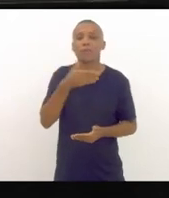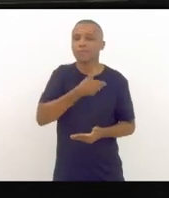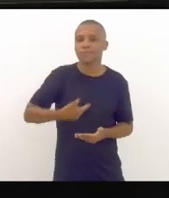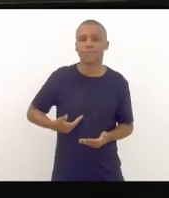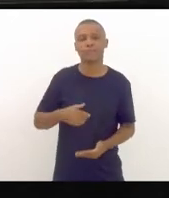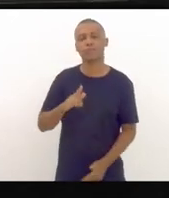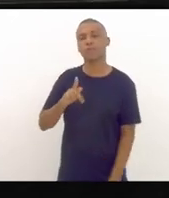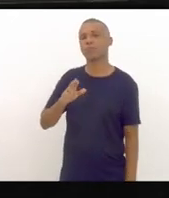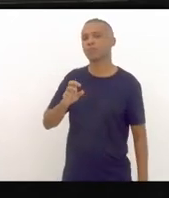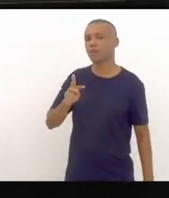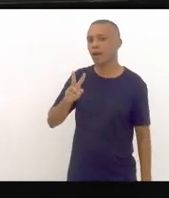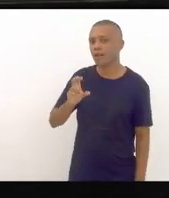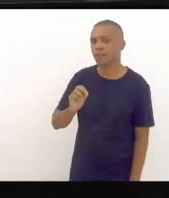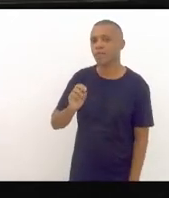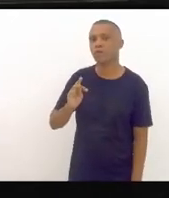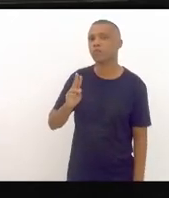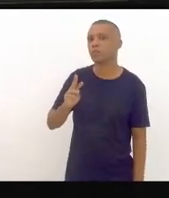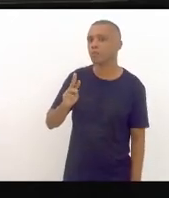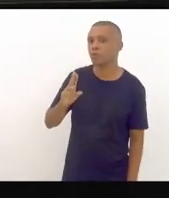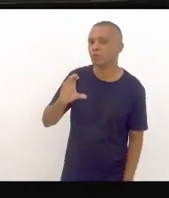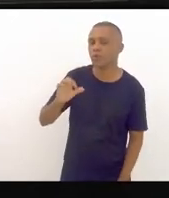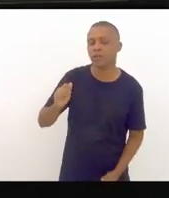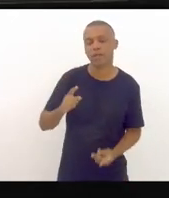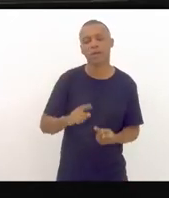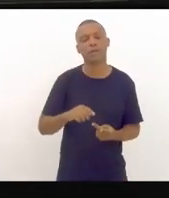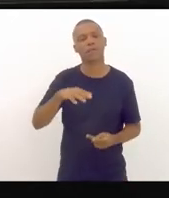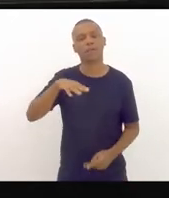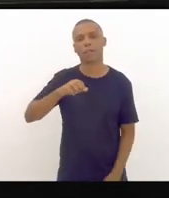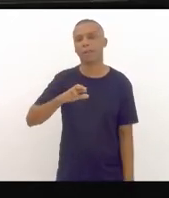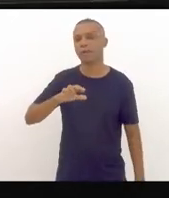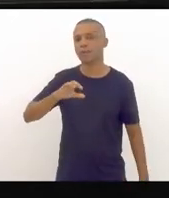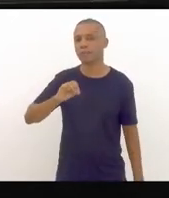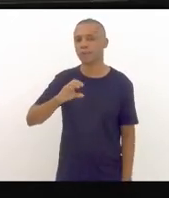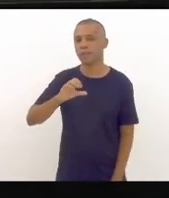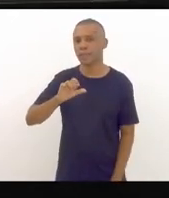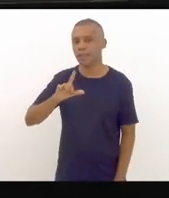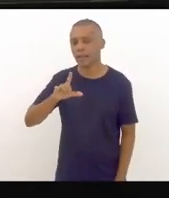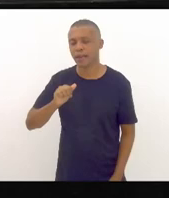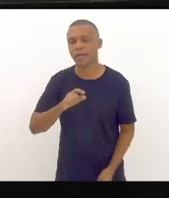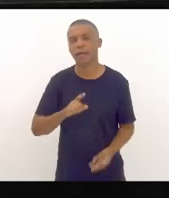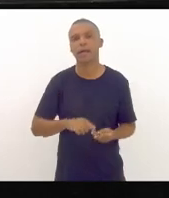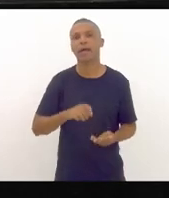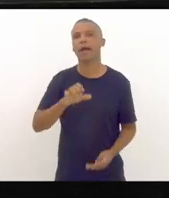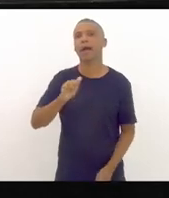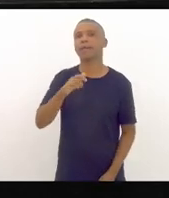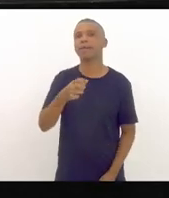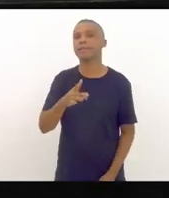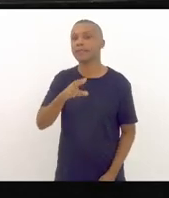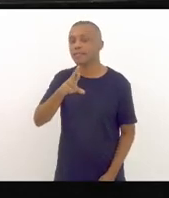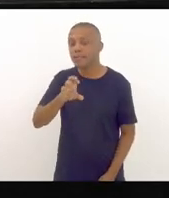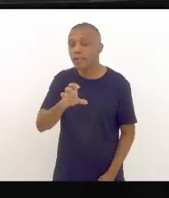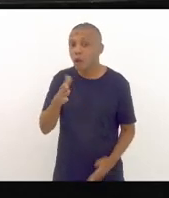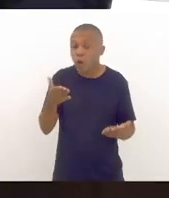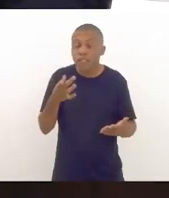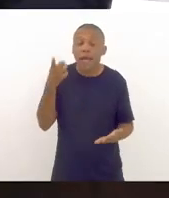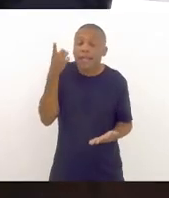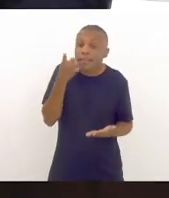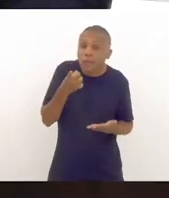Gustavo Tutuca, meu amigo, Márcio Canella, André Knoploch, hoje deputado